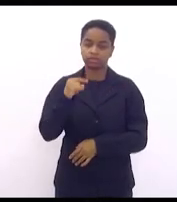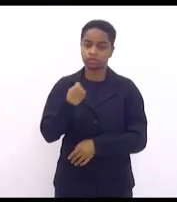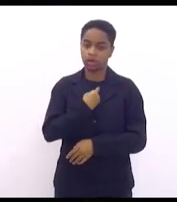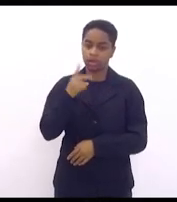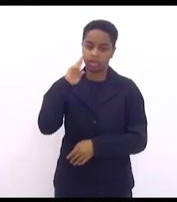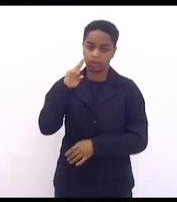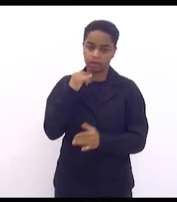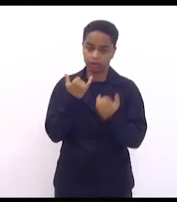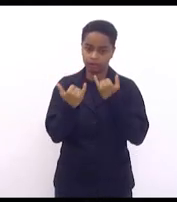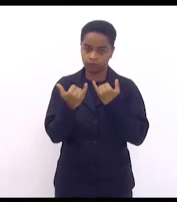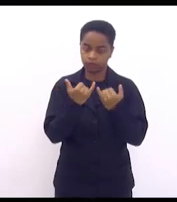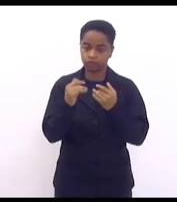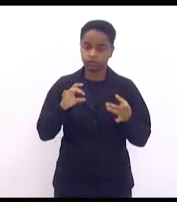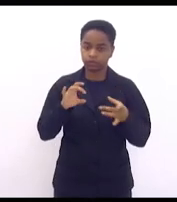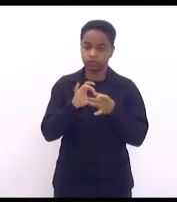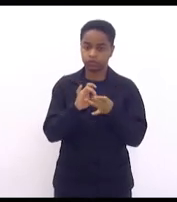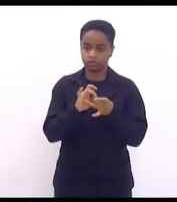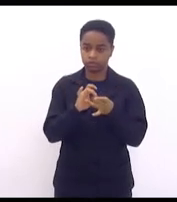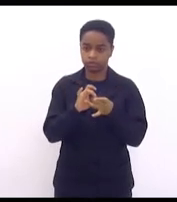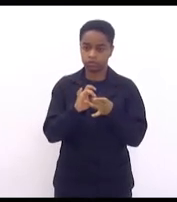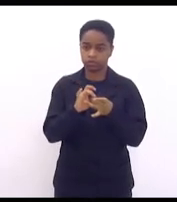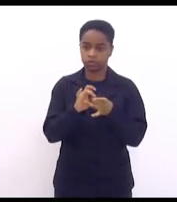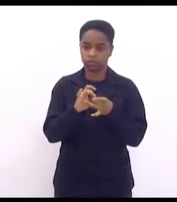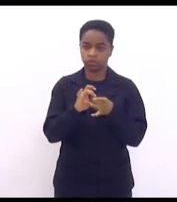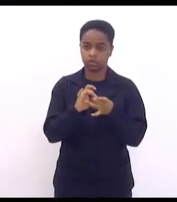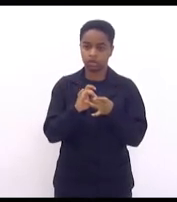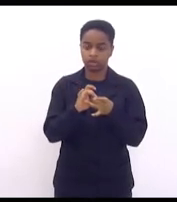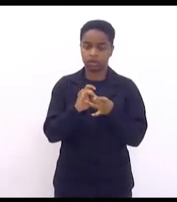dado que é da Women Local